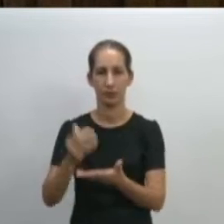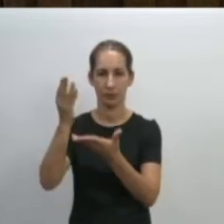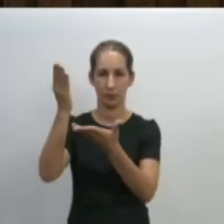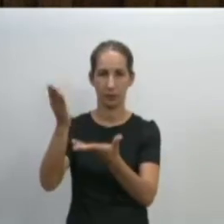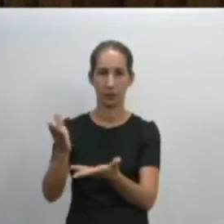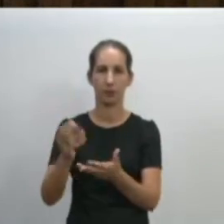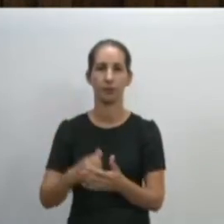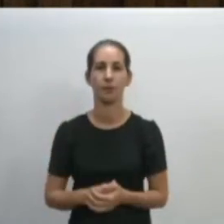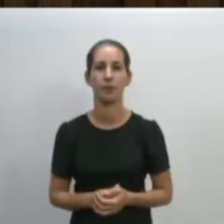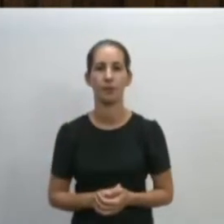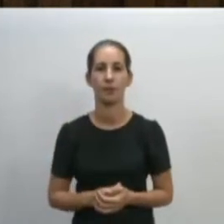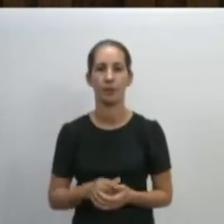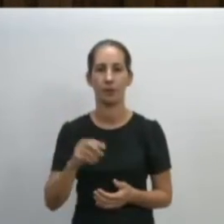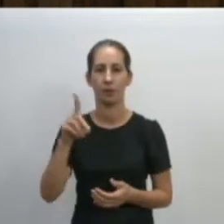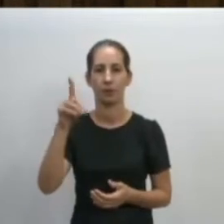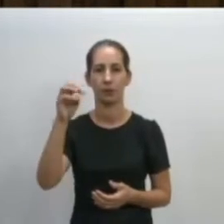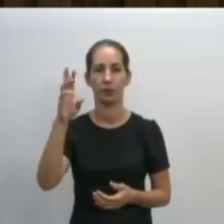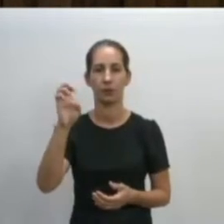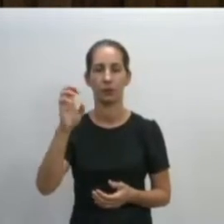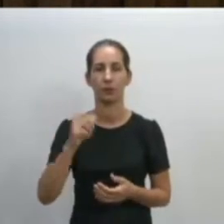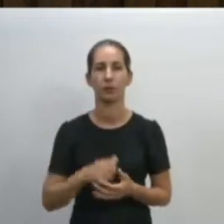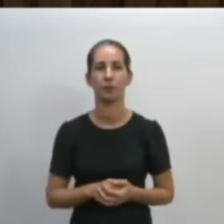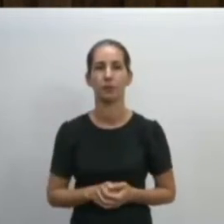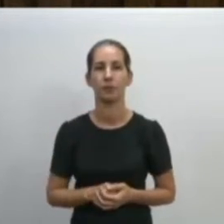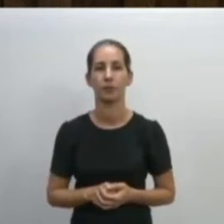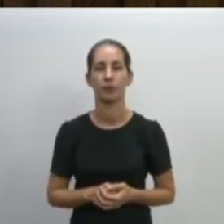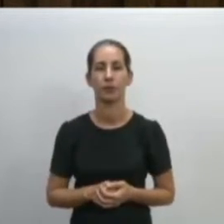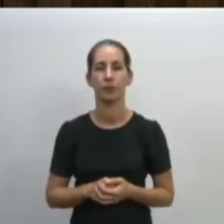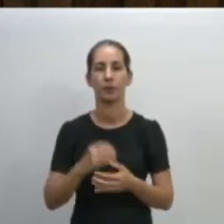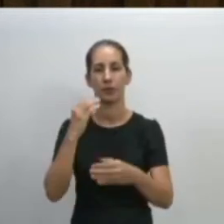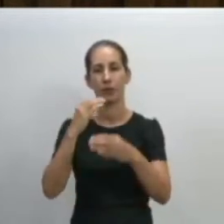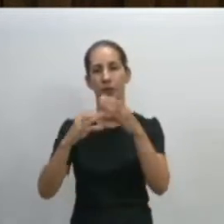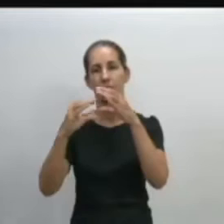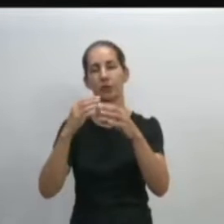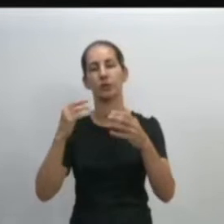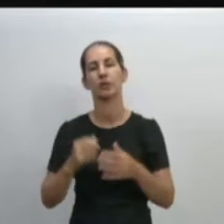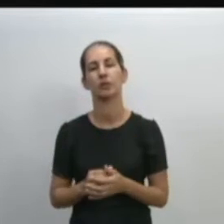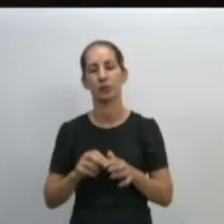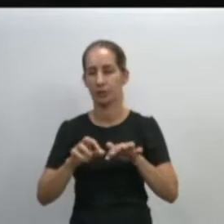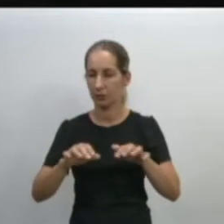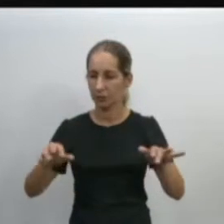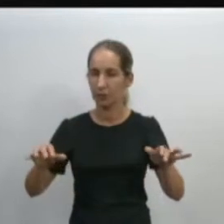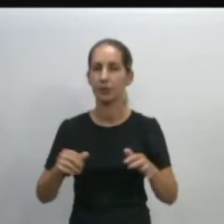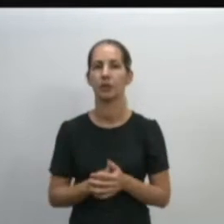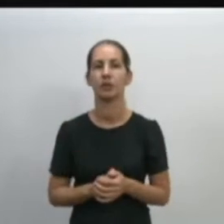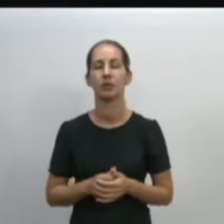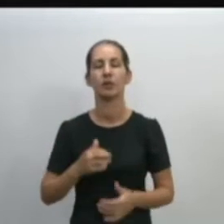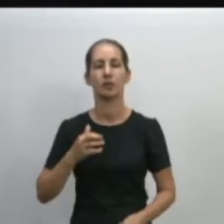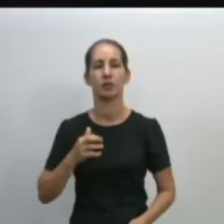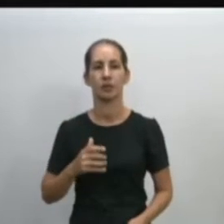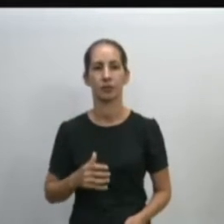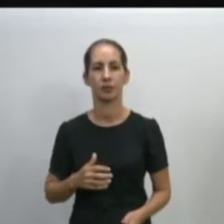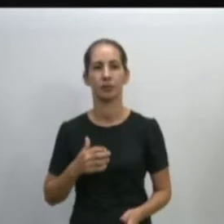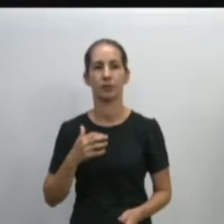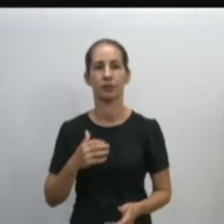Excelência. Valdones é um dos cantores e instrumentistas sanfoneiros que